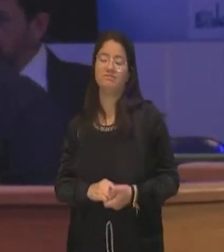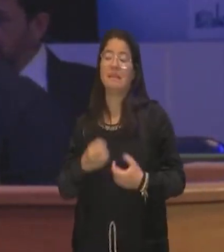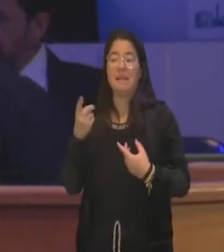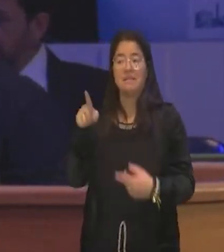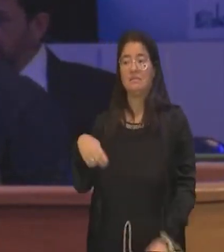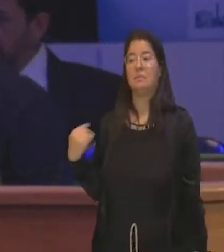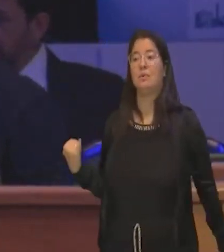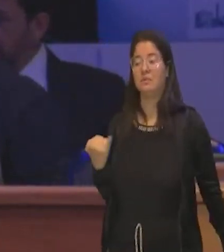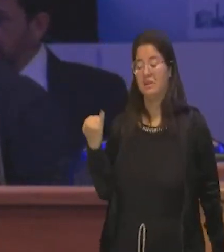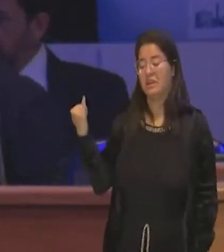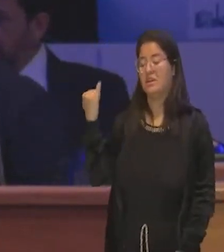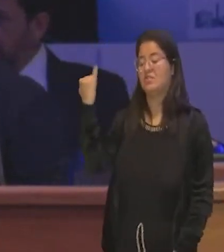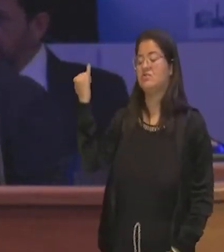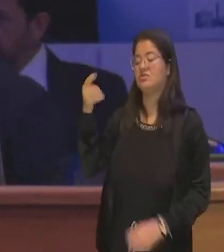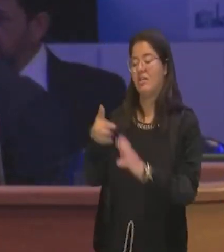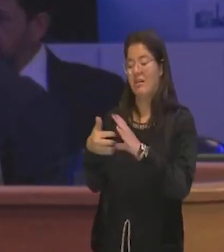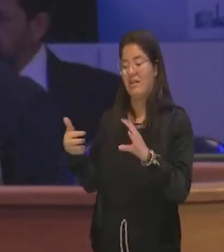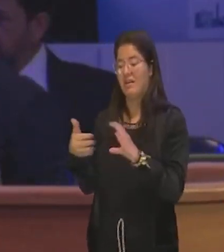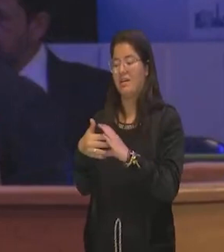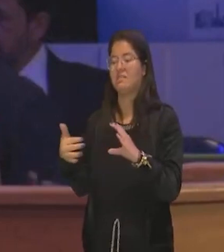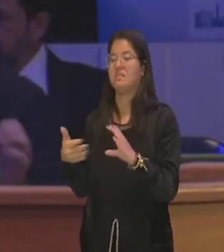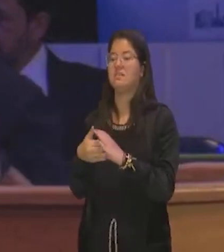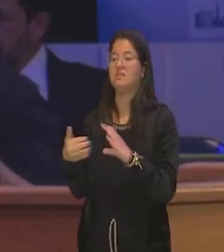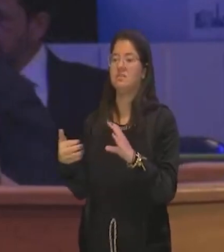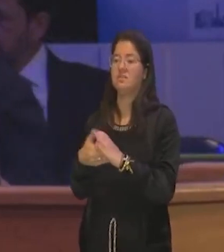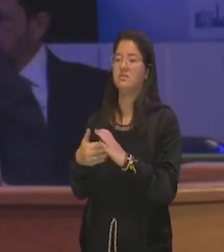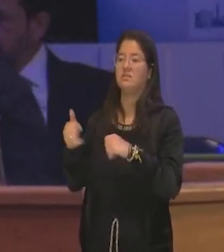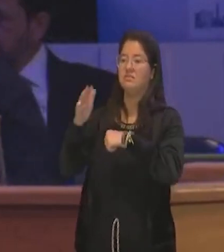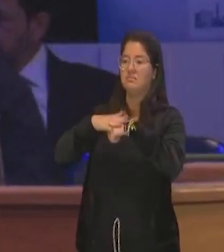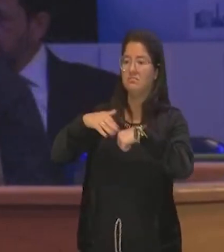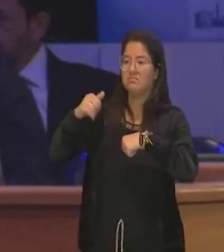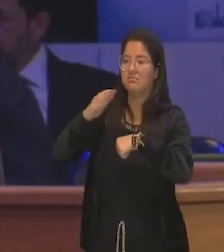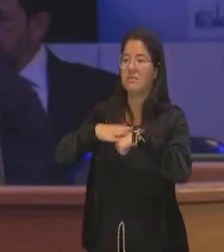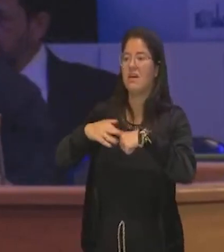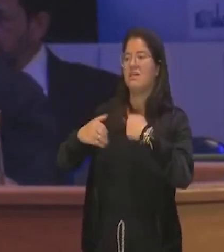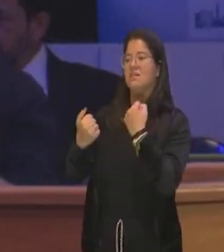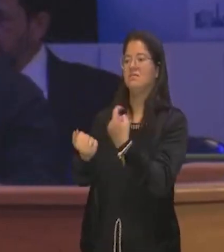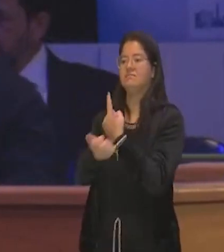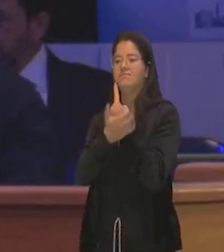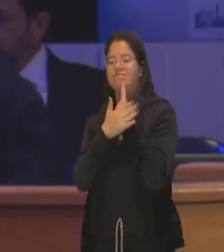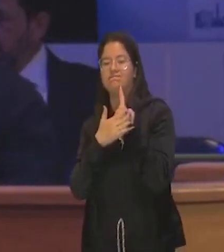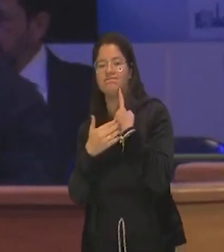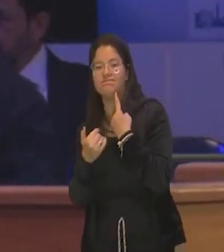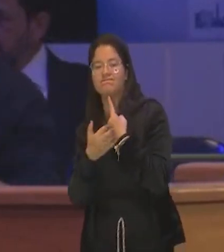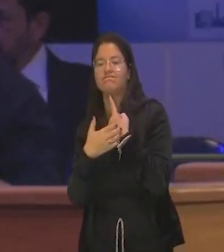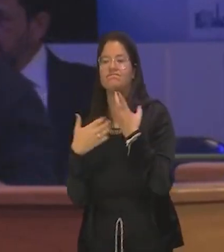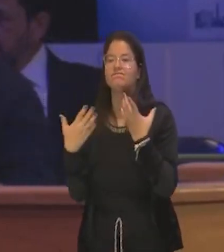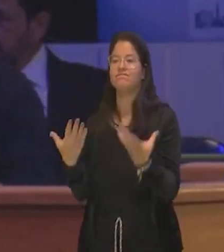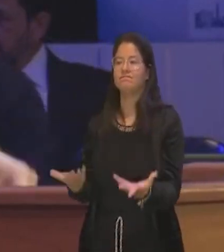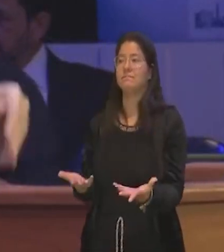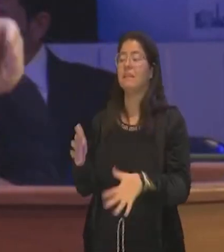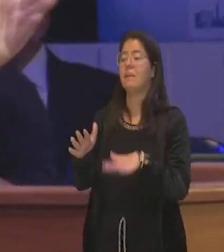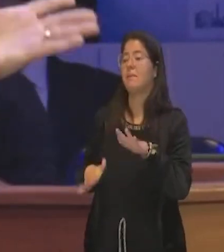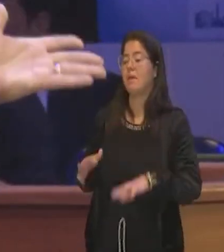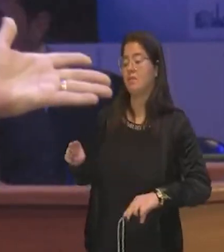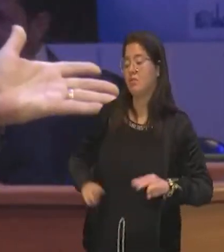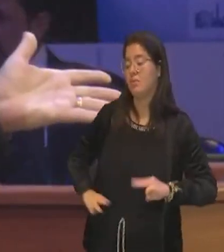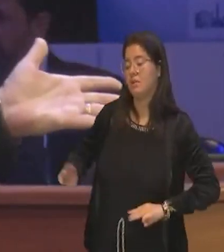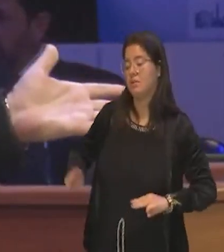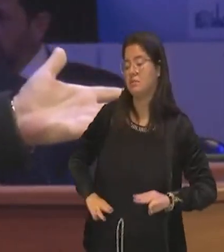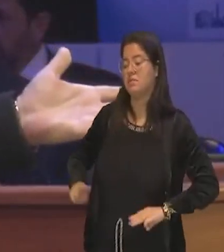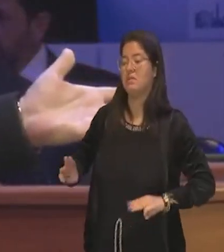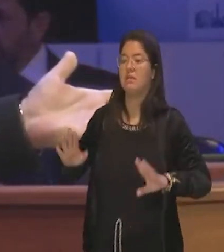é importante esta característica da hospitalidade. Dependendo do ministério que o pastor exerce, ele tem que abrir a